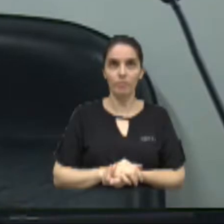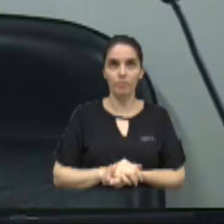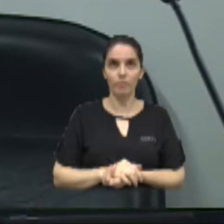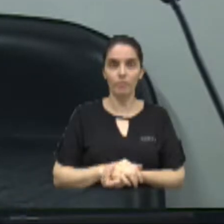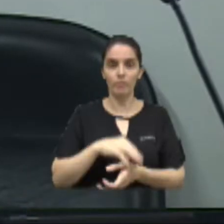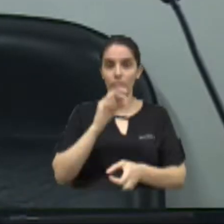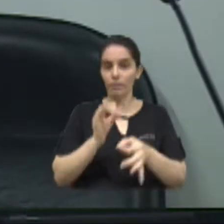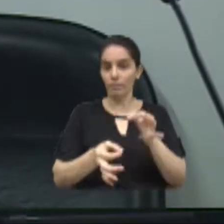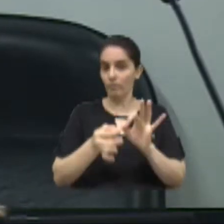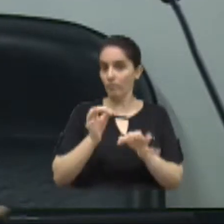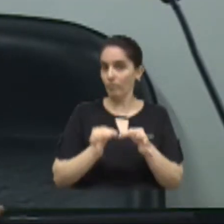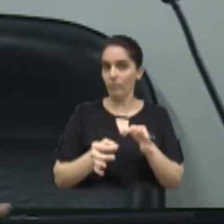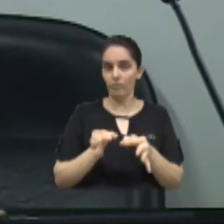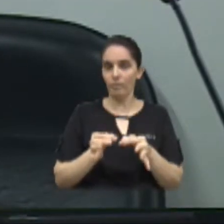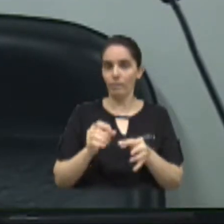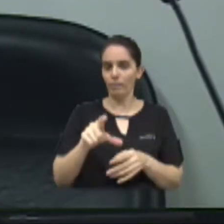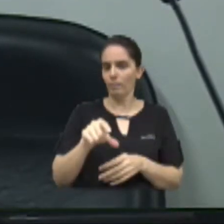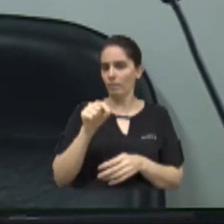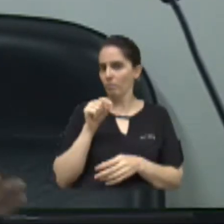vai ficar. Ele